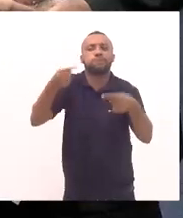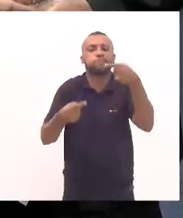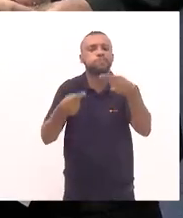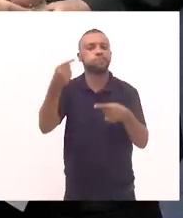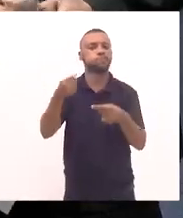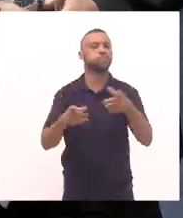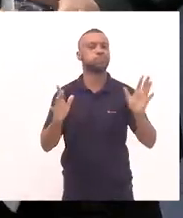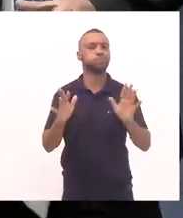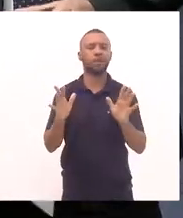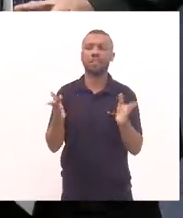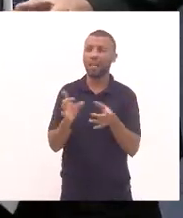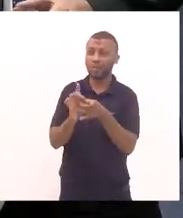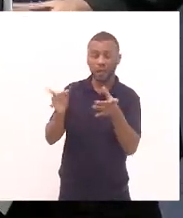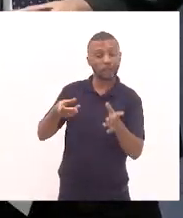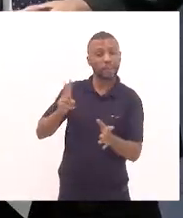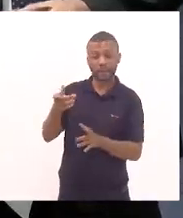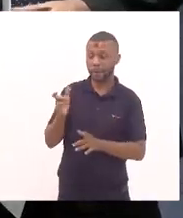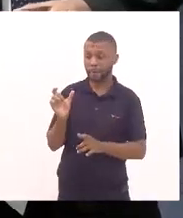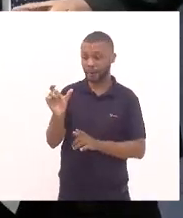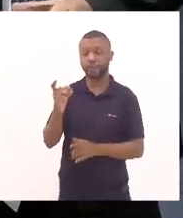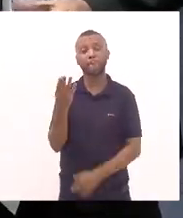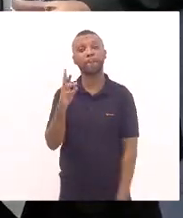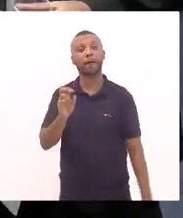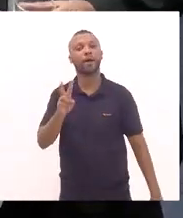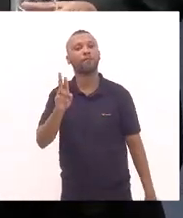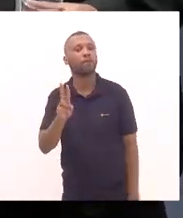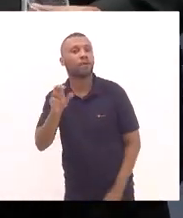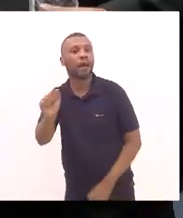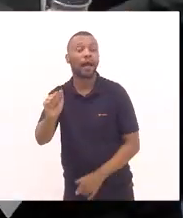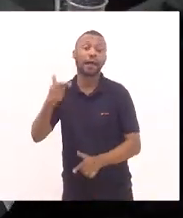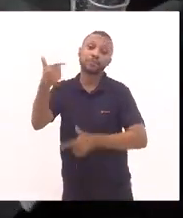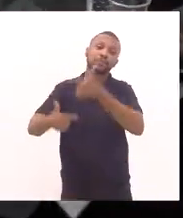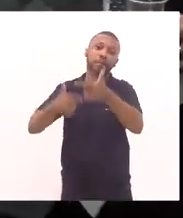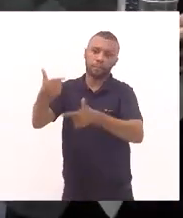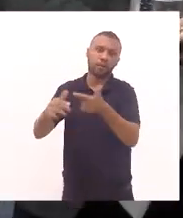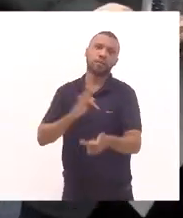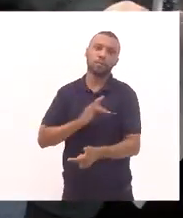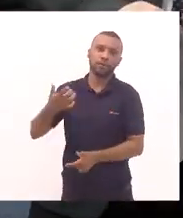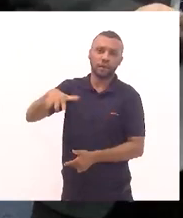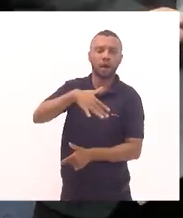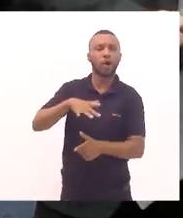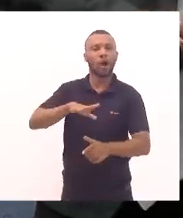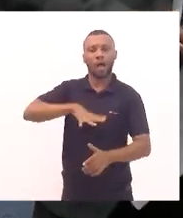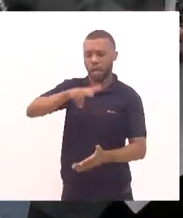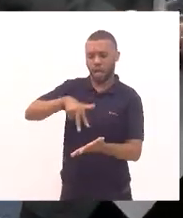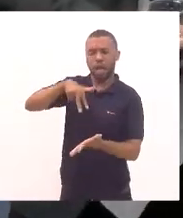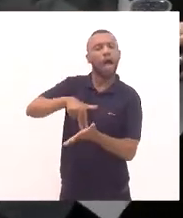gente mantenha a palavra bravura, porque a atividade policial é brava?